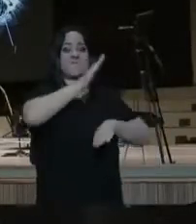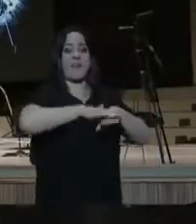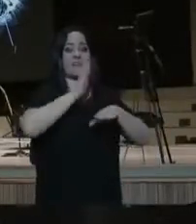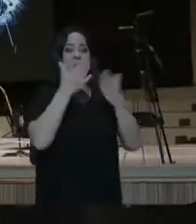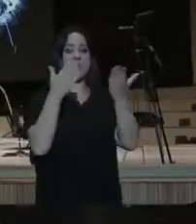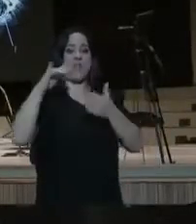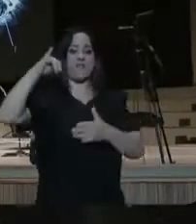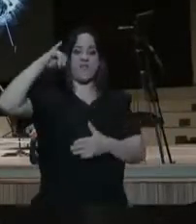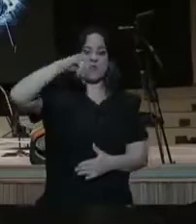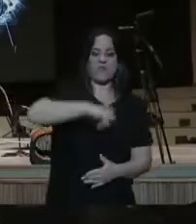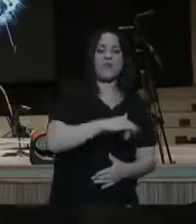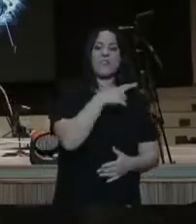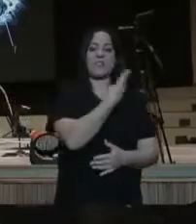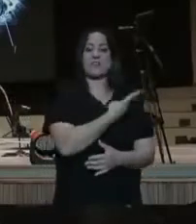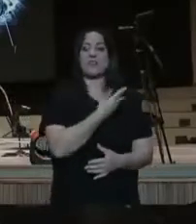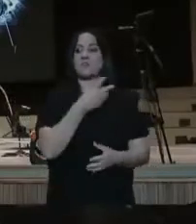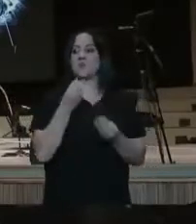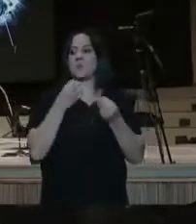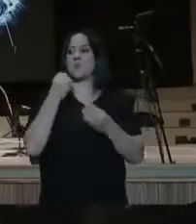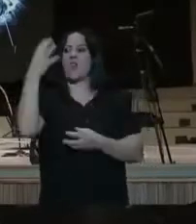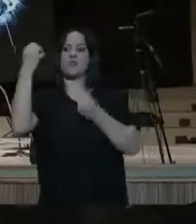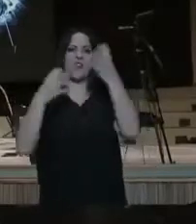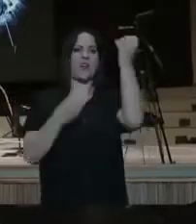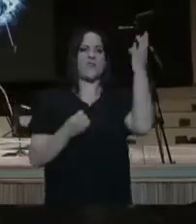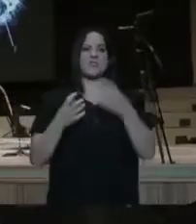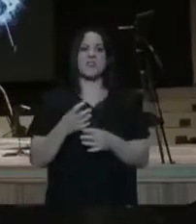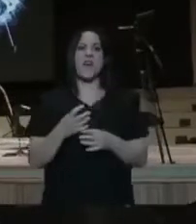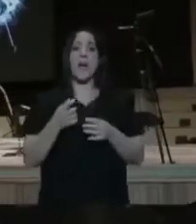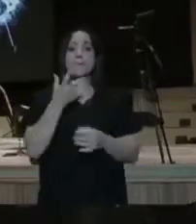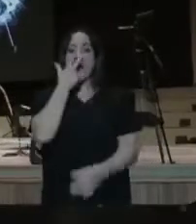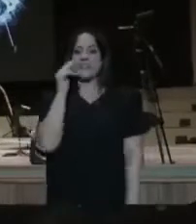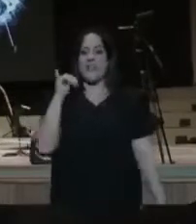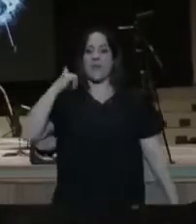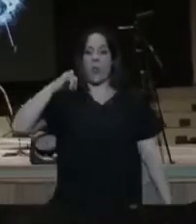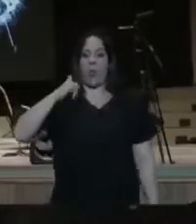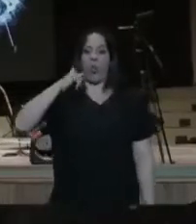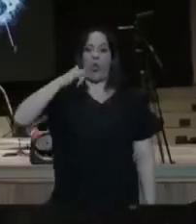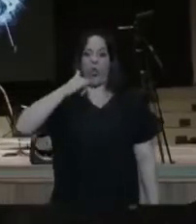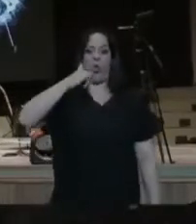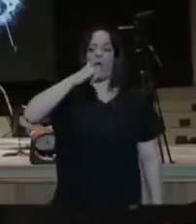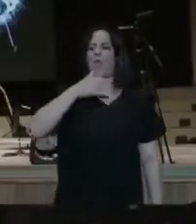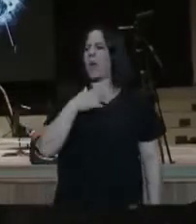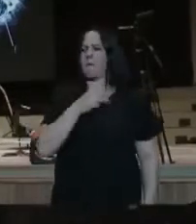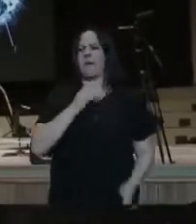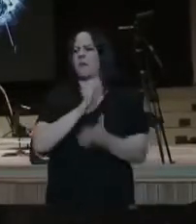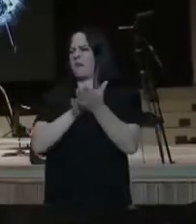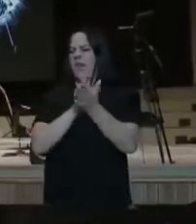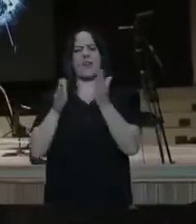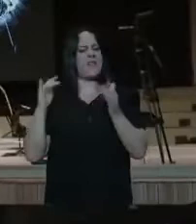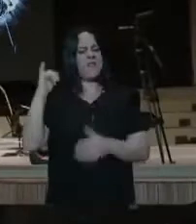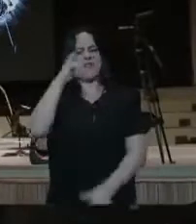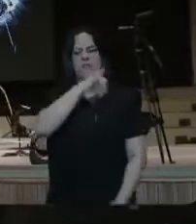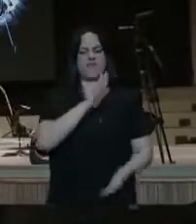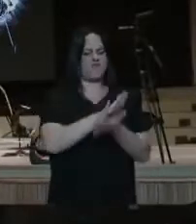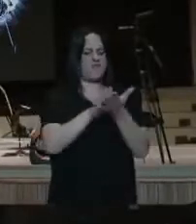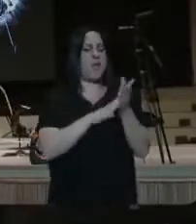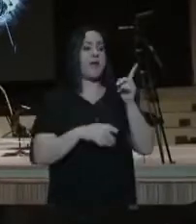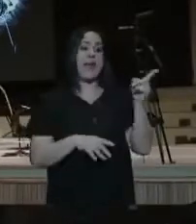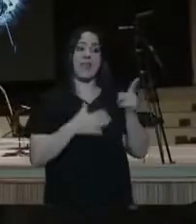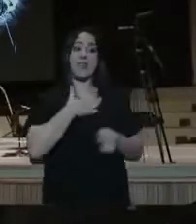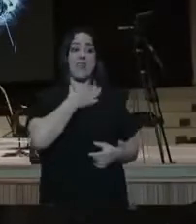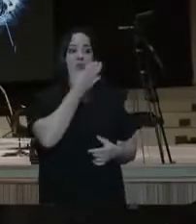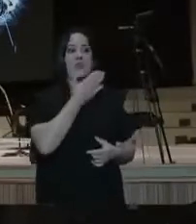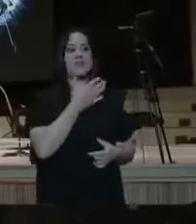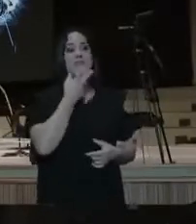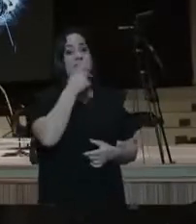a gente viaja muito de avião já está sempre viajando e eu não tenho medo nenhum de viajar de avião ela não gosta